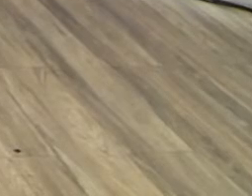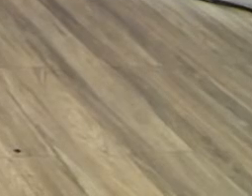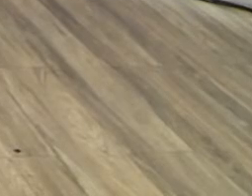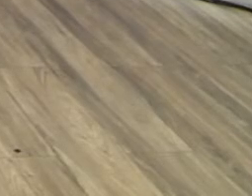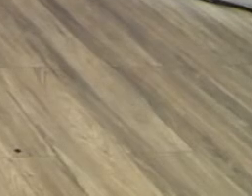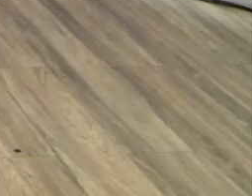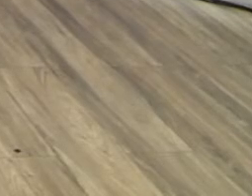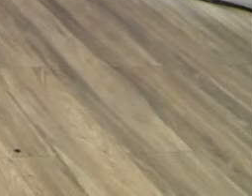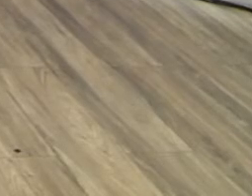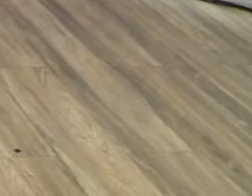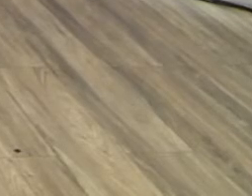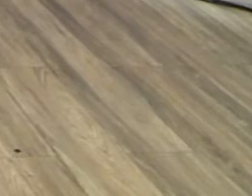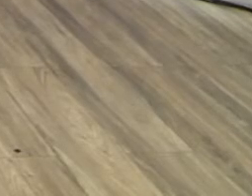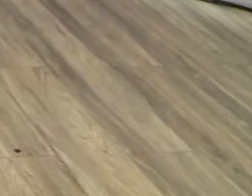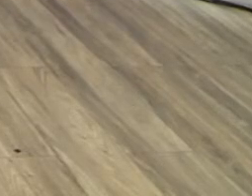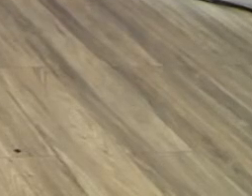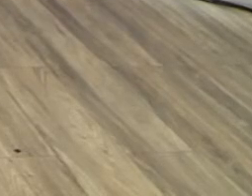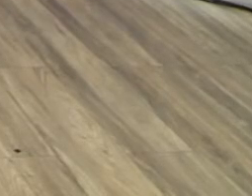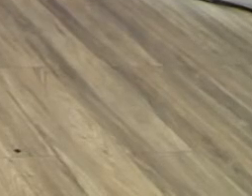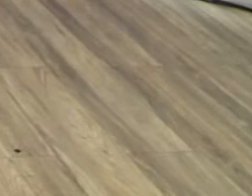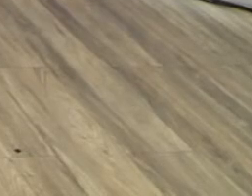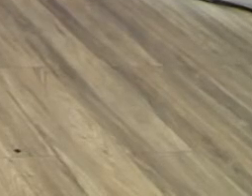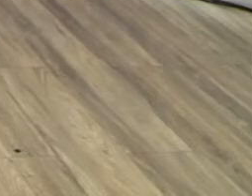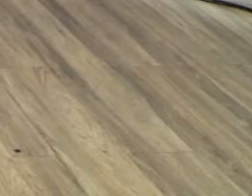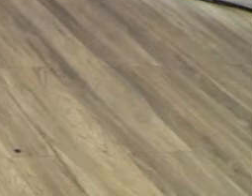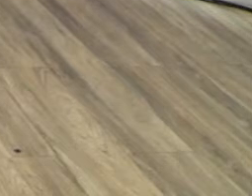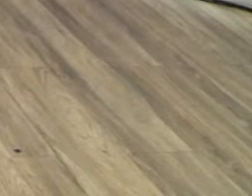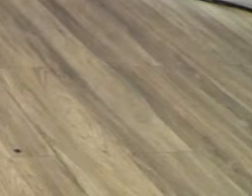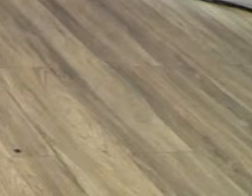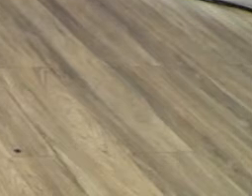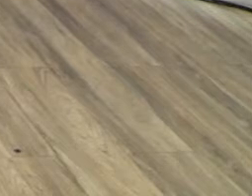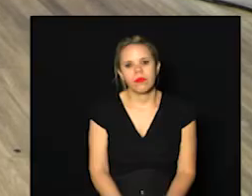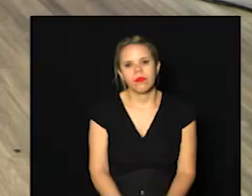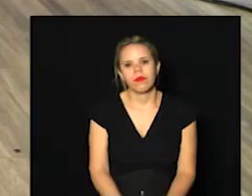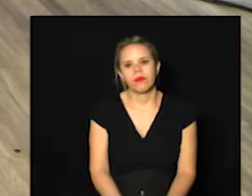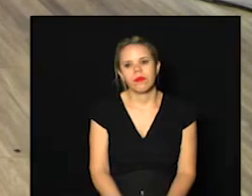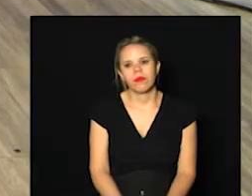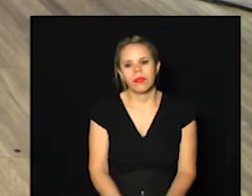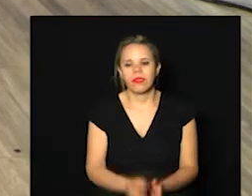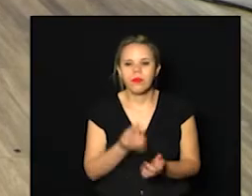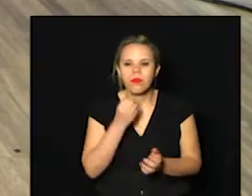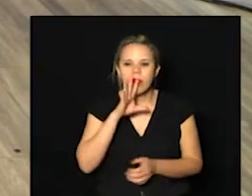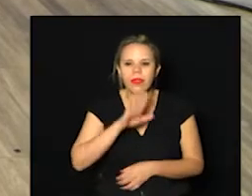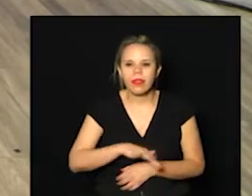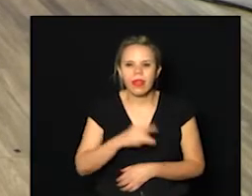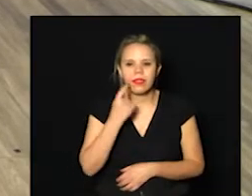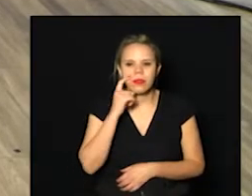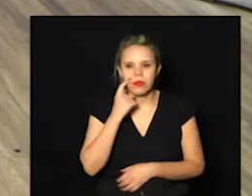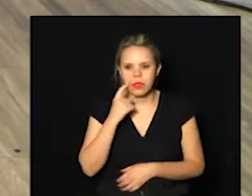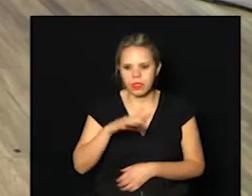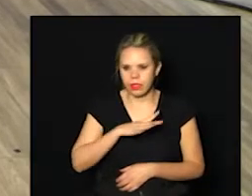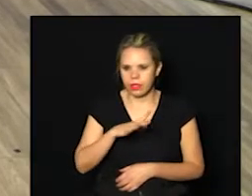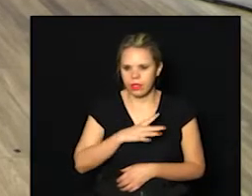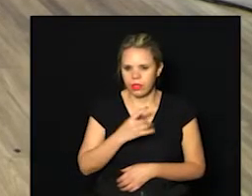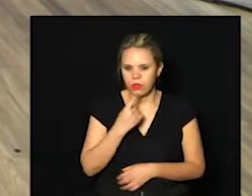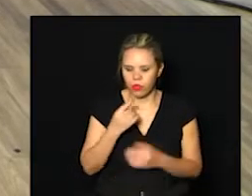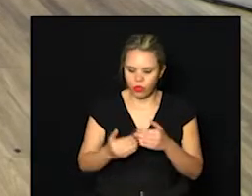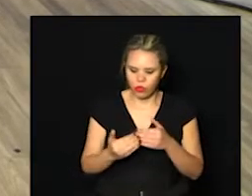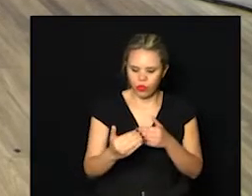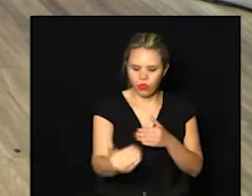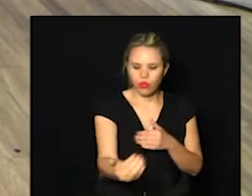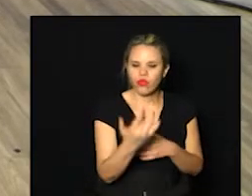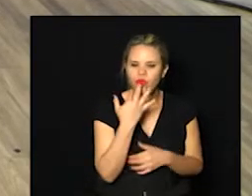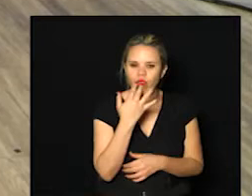cidade de Campinas e também do Legislativo, já aparece aqui na minha tela. Boa tarde, Minas, cidade de Campinas, então, na fase amarela. Esse